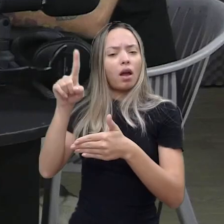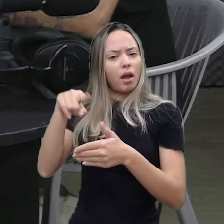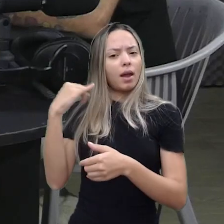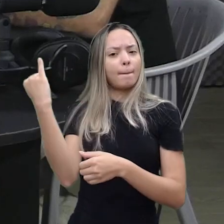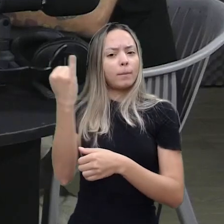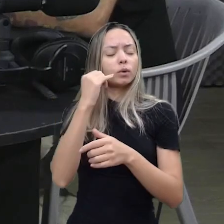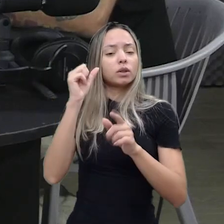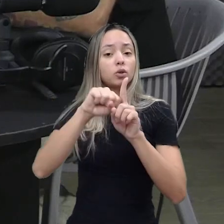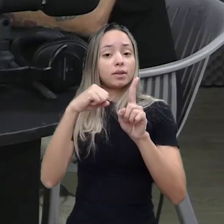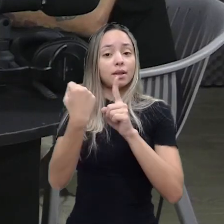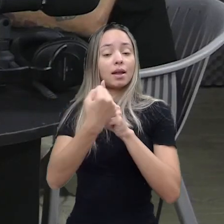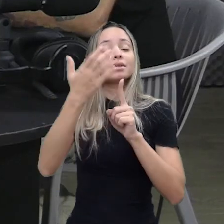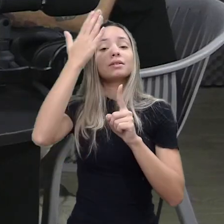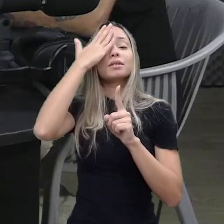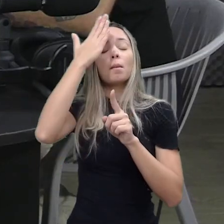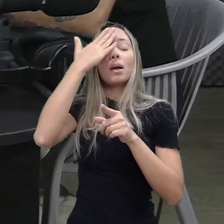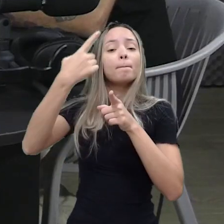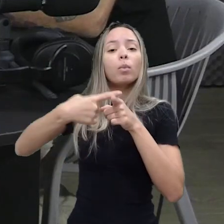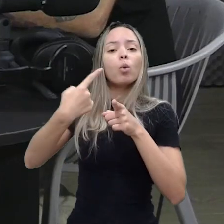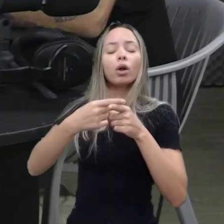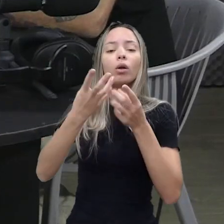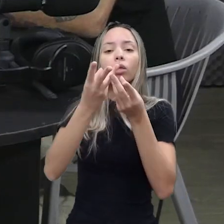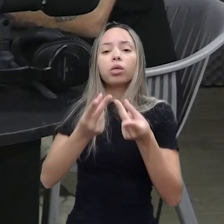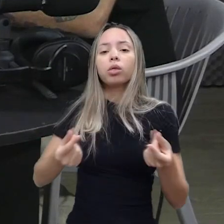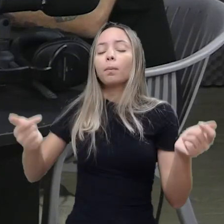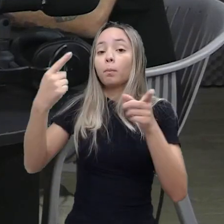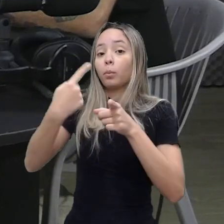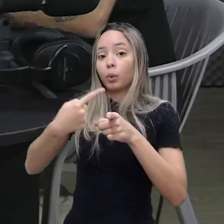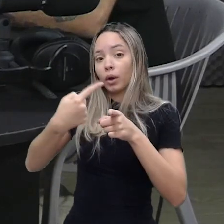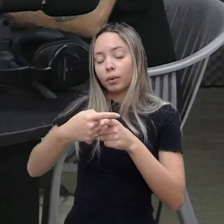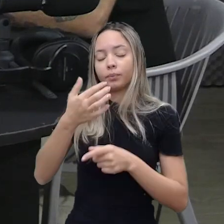sociedade saber por que a gente não tem mais hoje. Isso, Hugo.